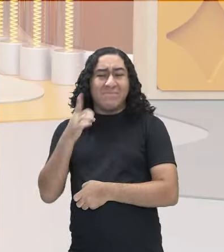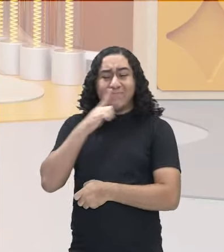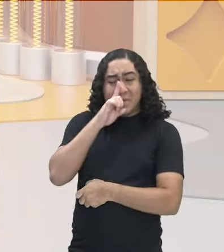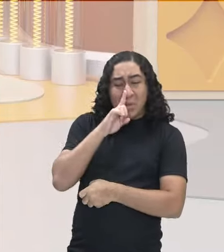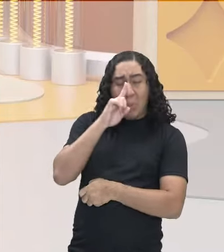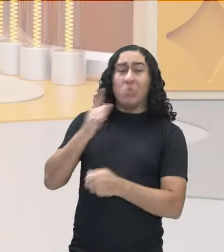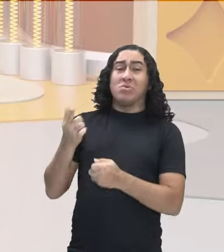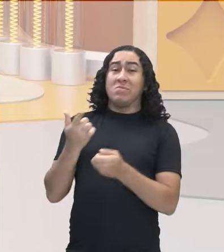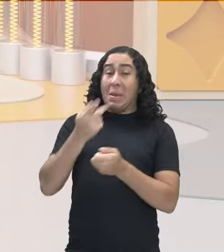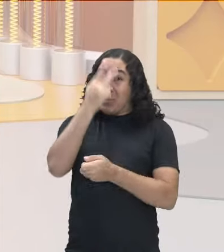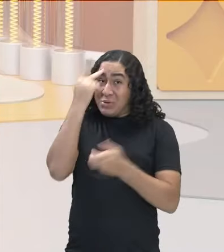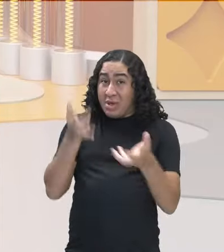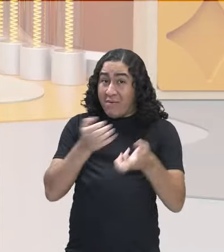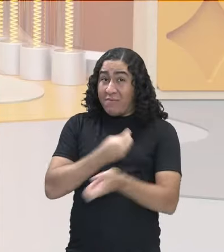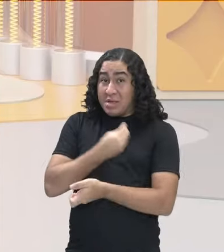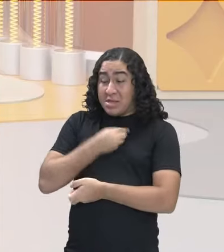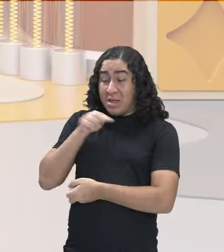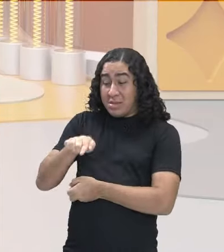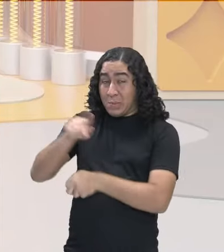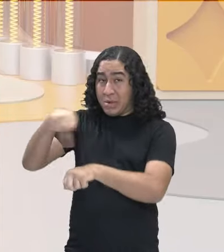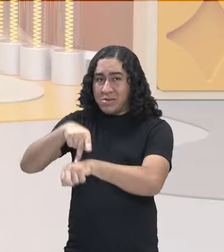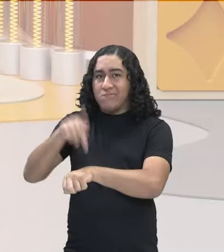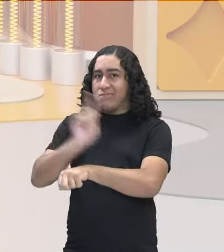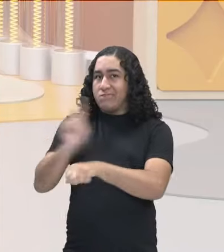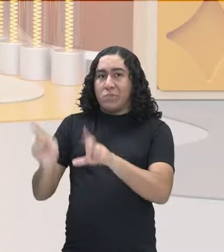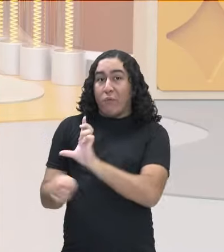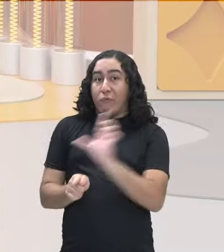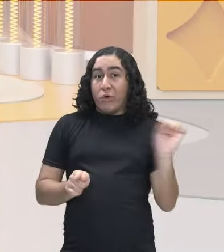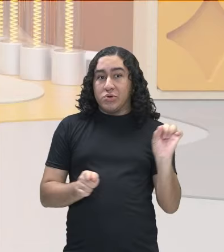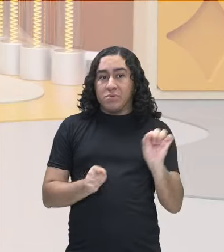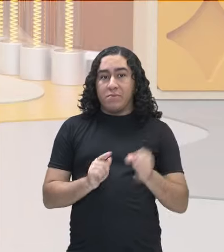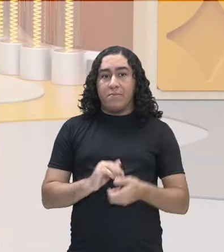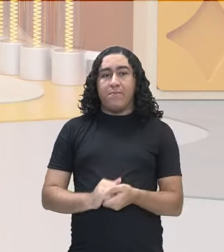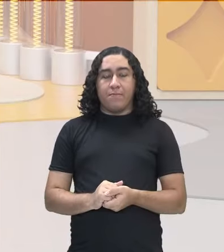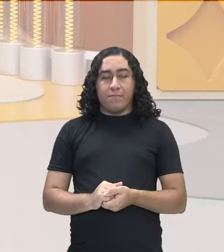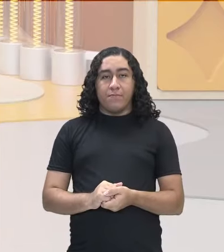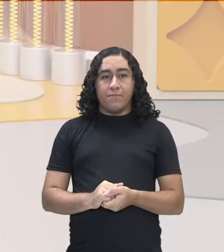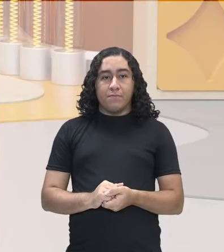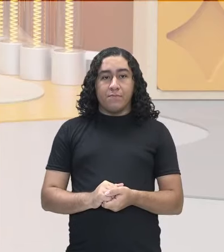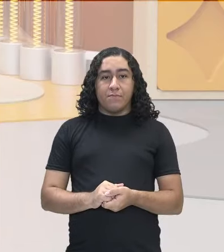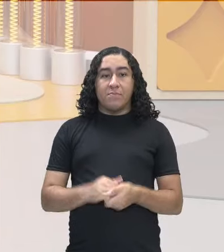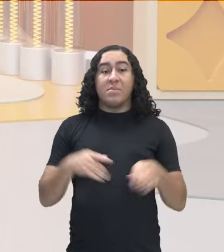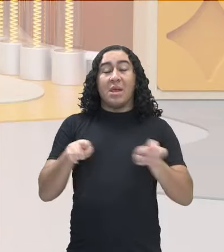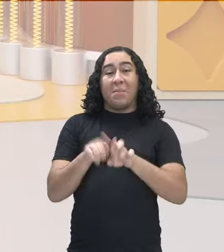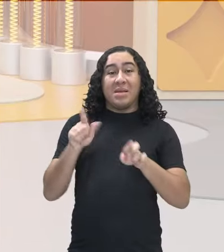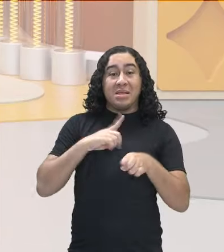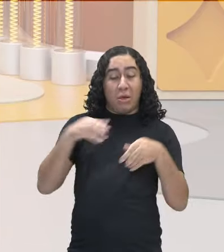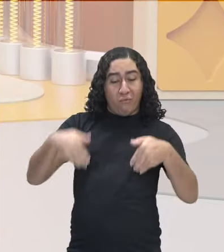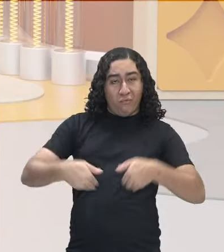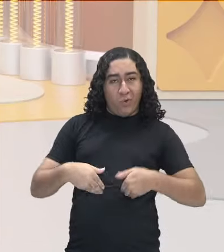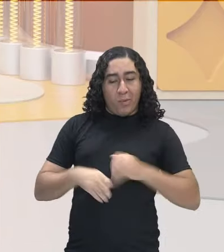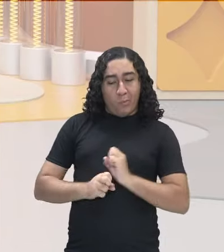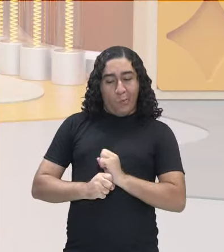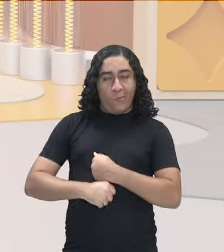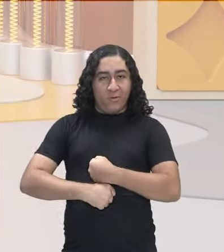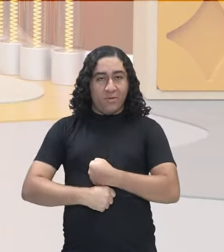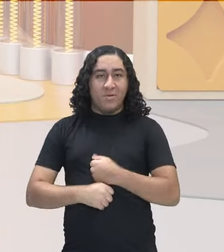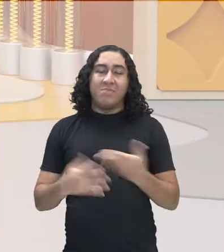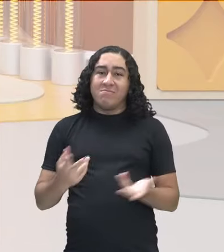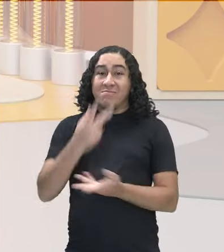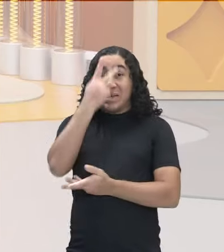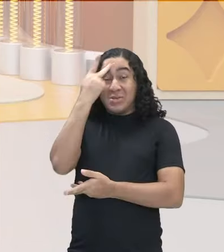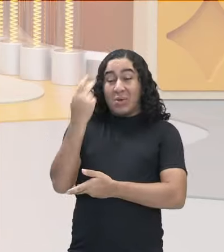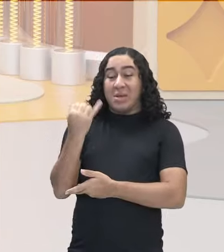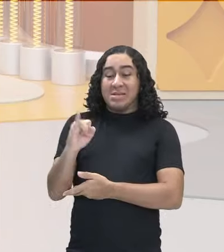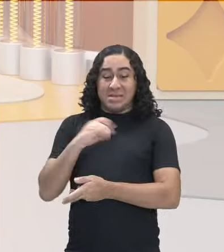com violência Tá bom então as pessoas elas fogem desses lugares certo a gente tem também a fome né Então as pessoas vão